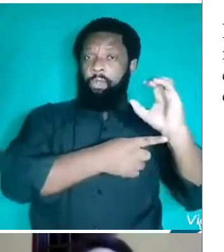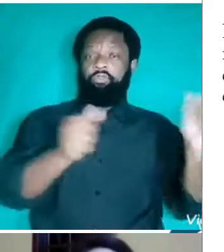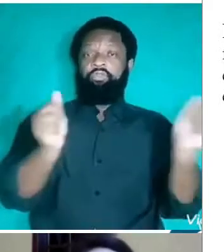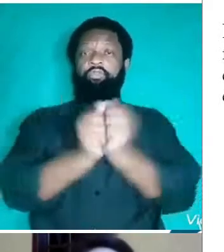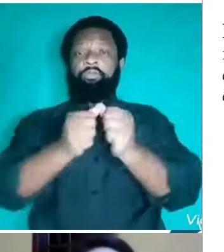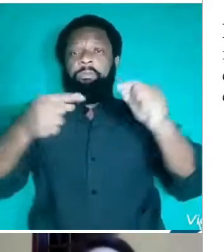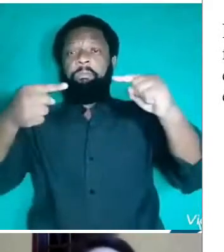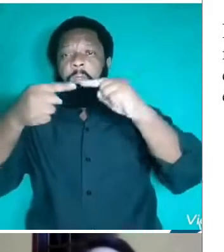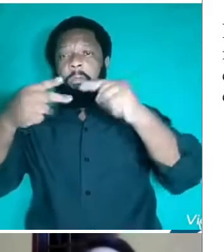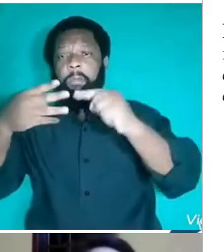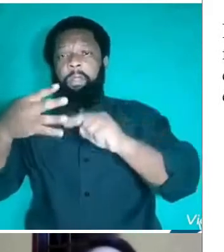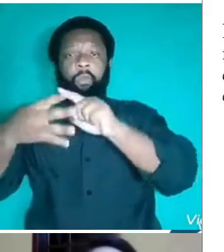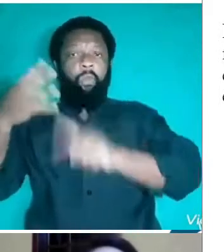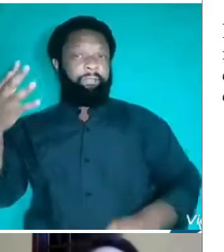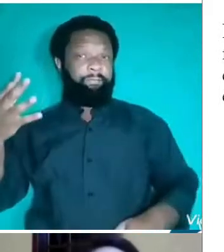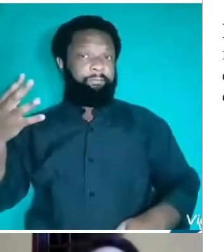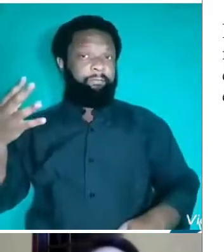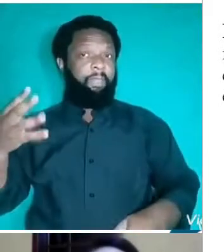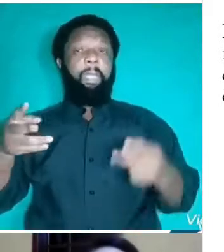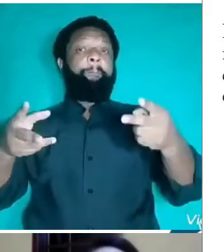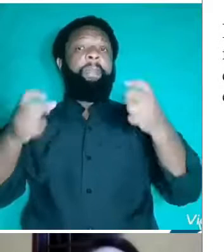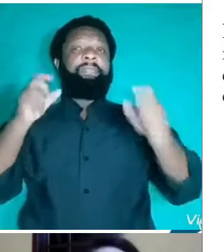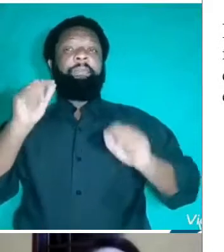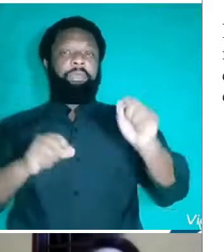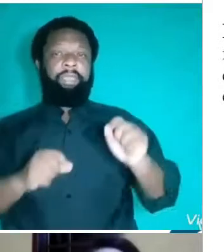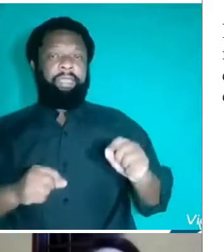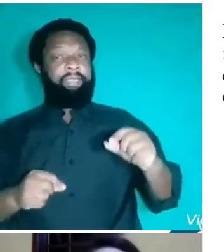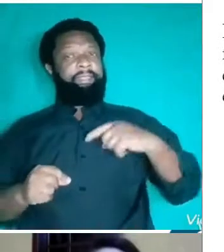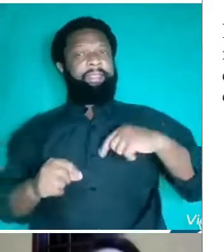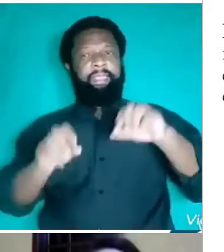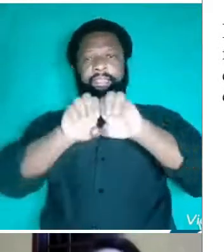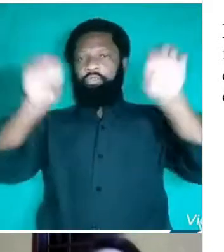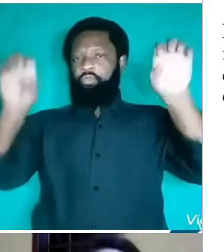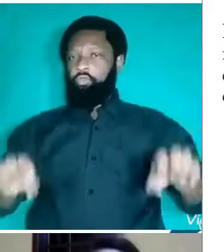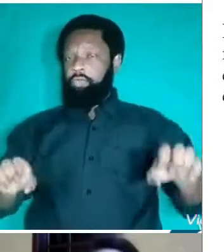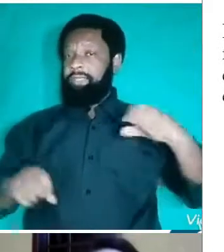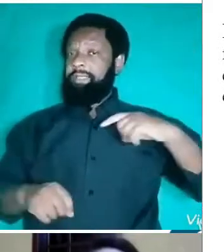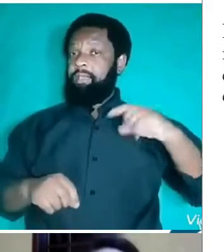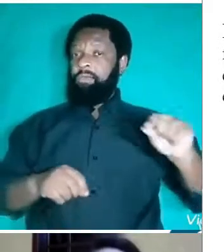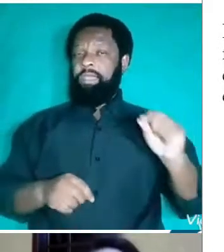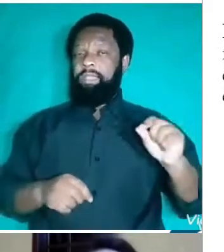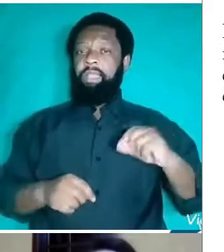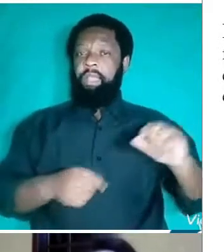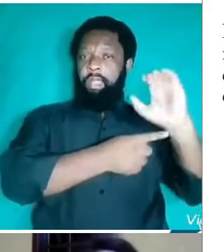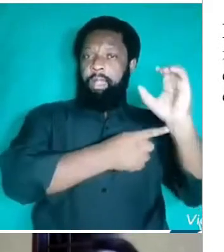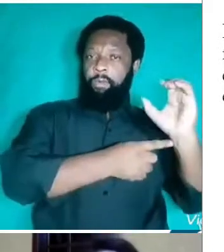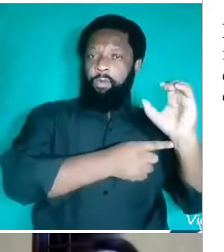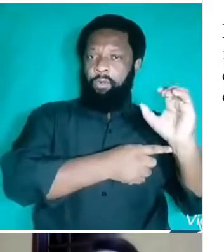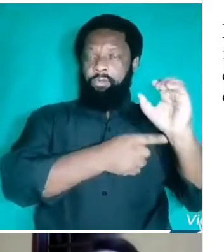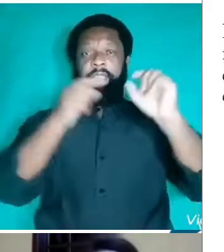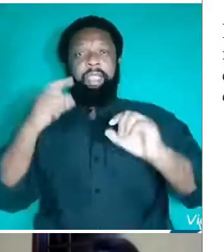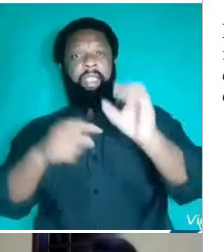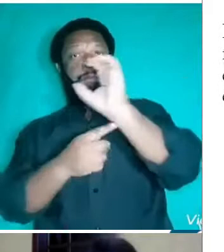aqui, cada inflexão e cada pontinha vai ser um carbono, vai ter vários carbonos aí, muitos carbonos, ó, aqui